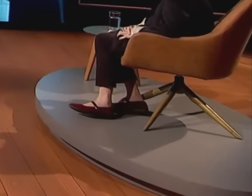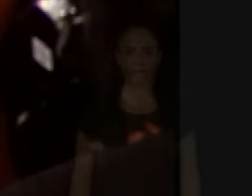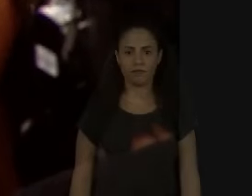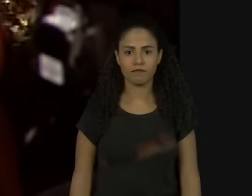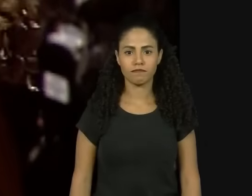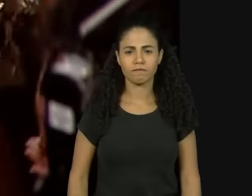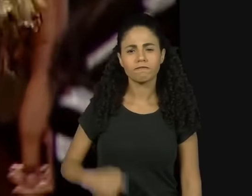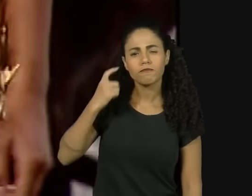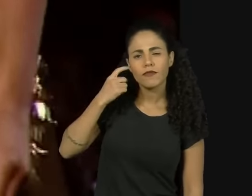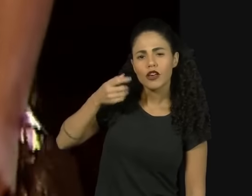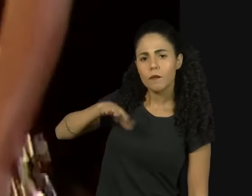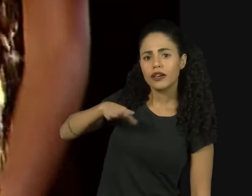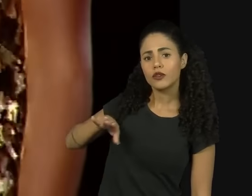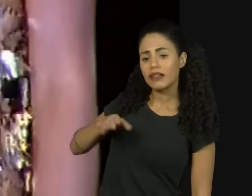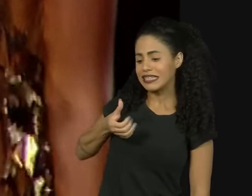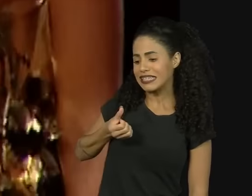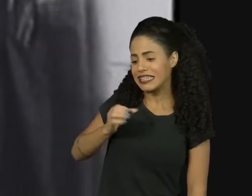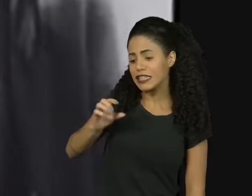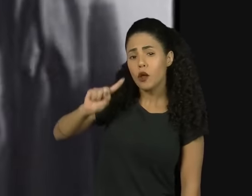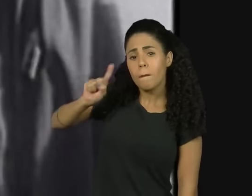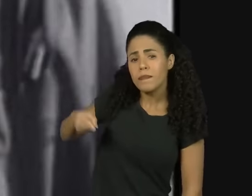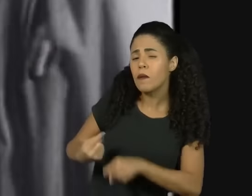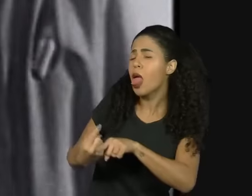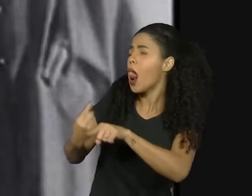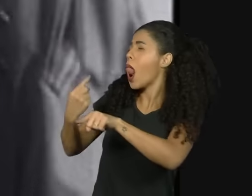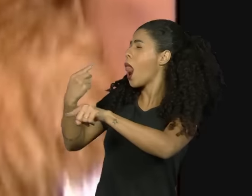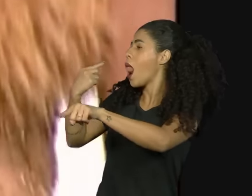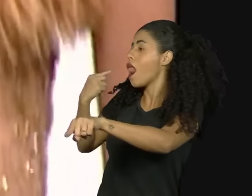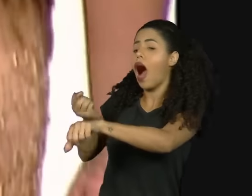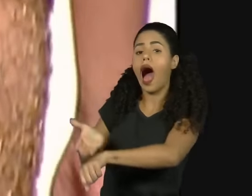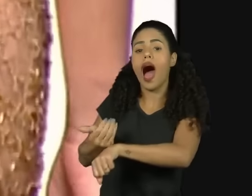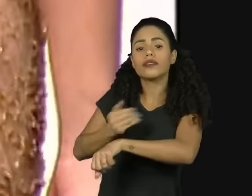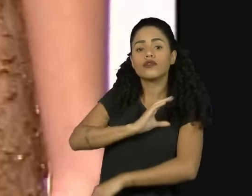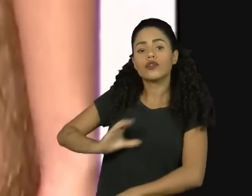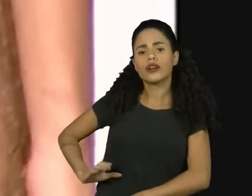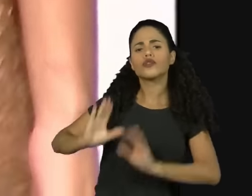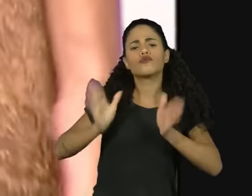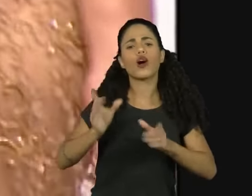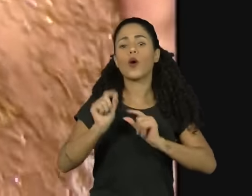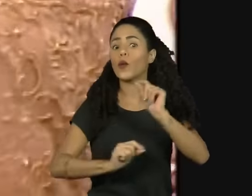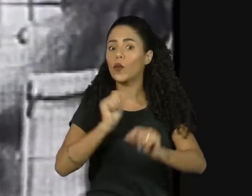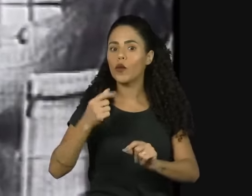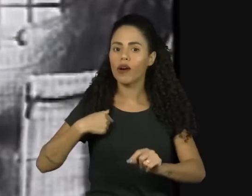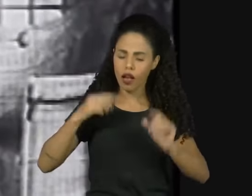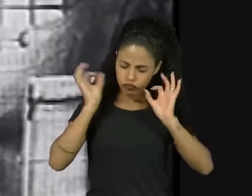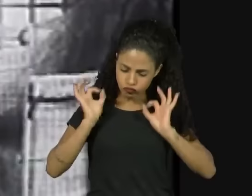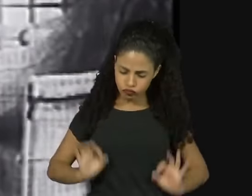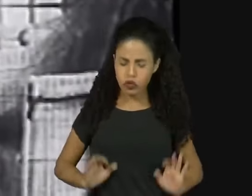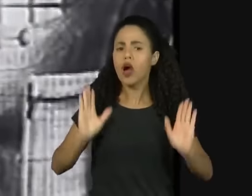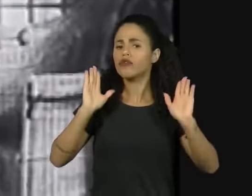Estima-se que há cerca de 600 mil anos antes de Cristo já possuíamos o hábito de nos vestir.